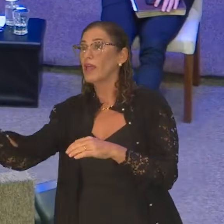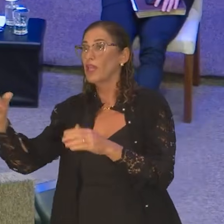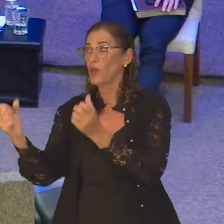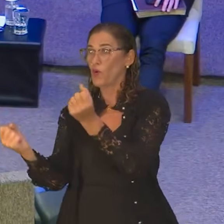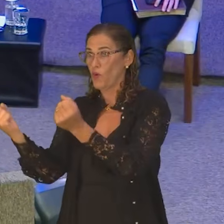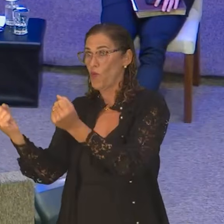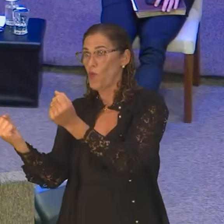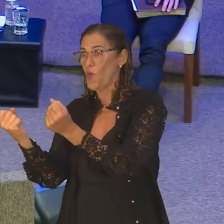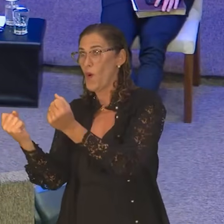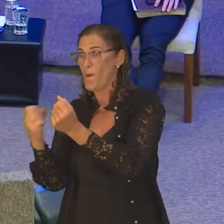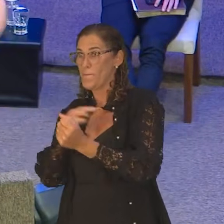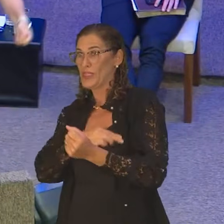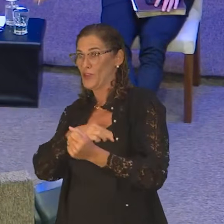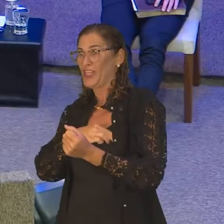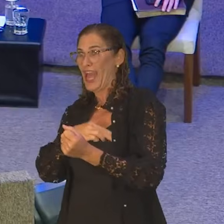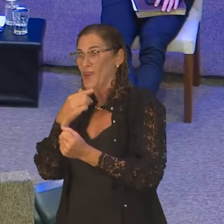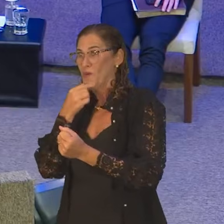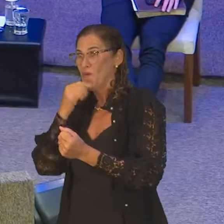carro,